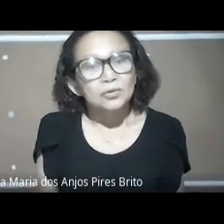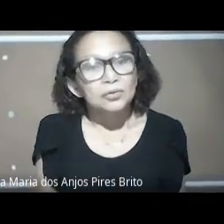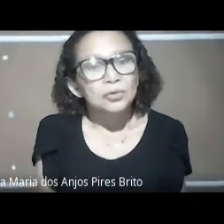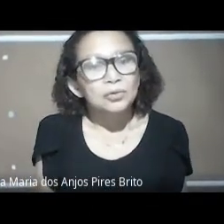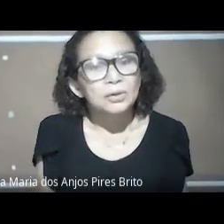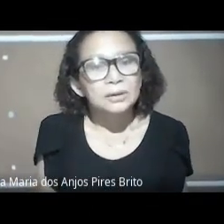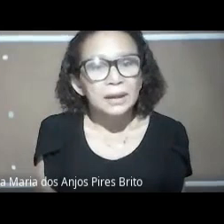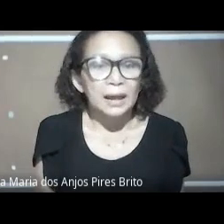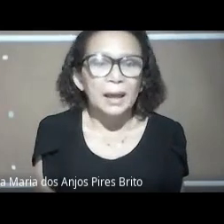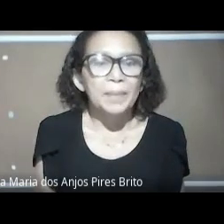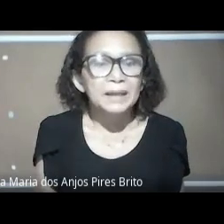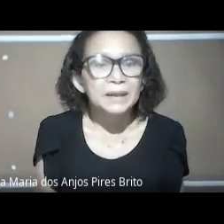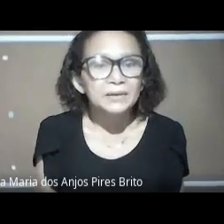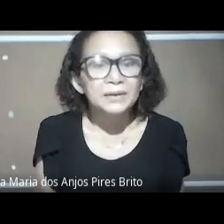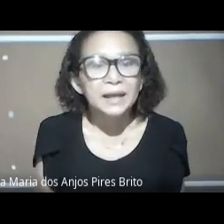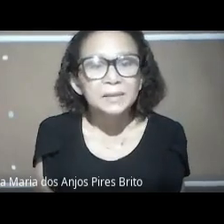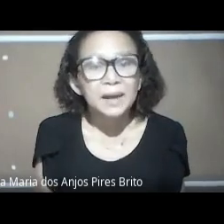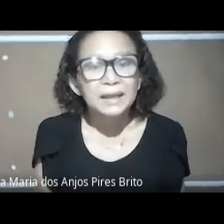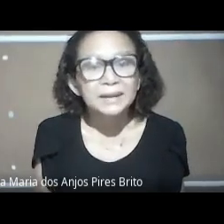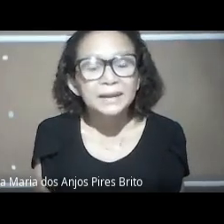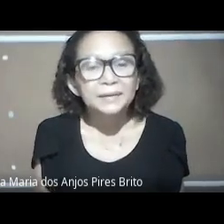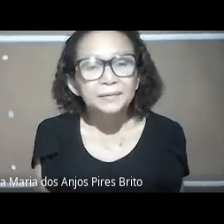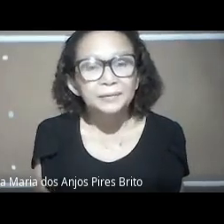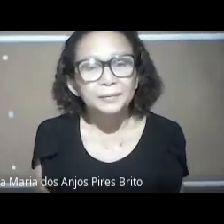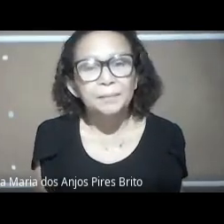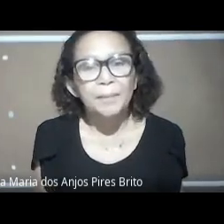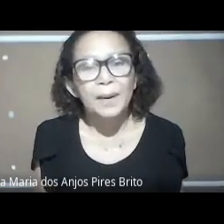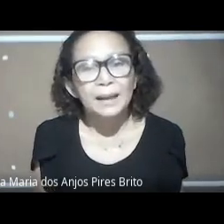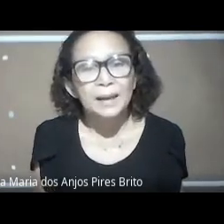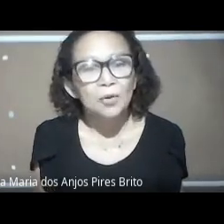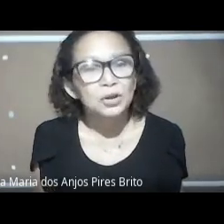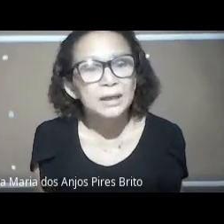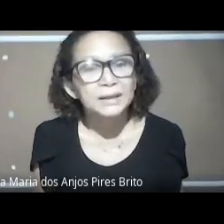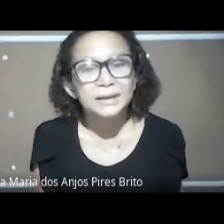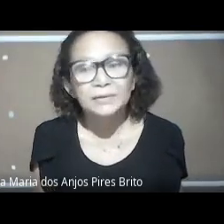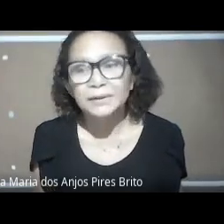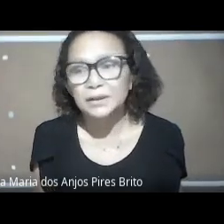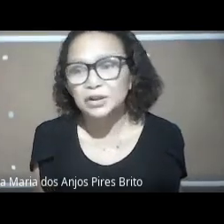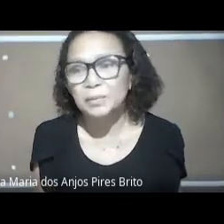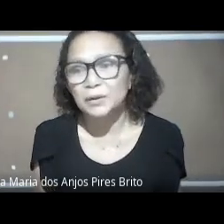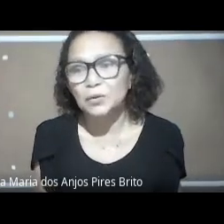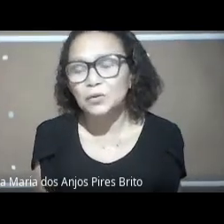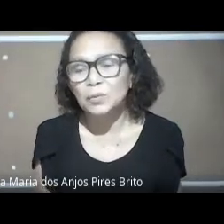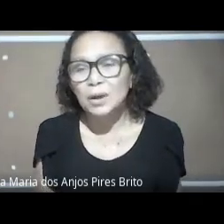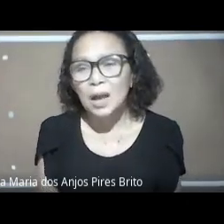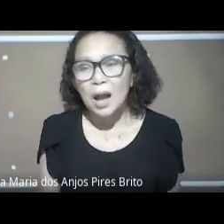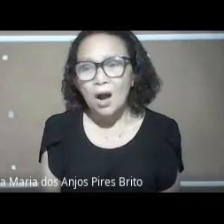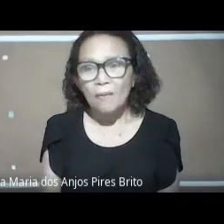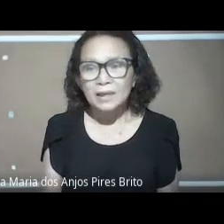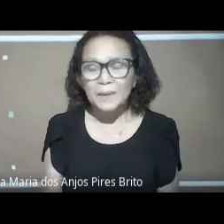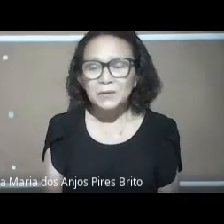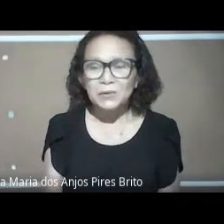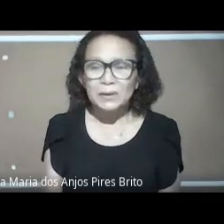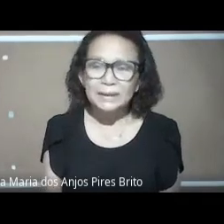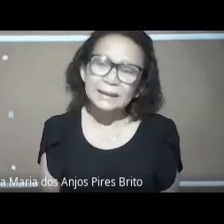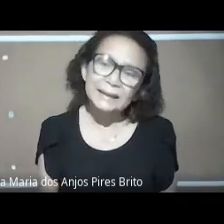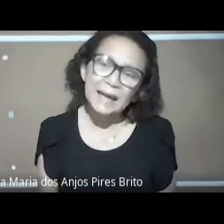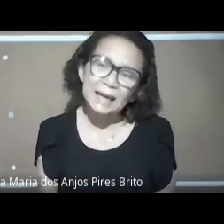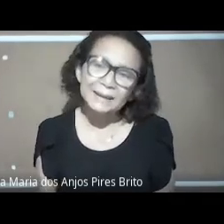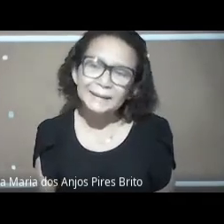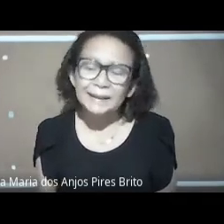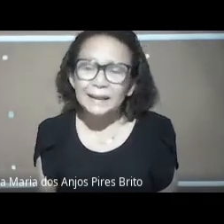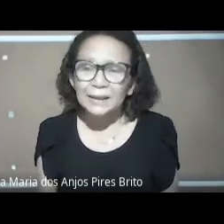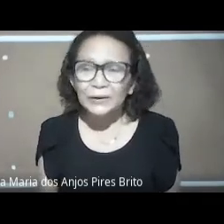Comunicação com os surdos, é preciso ser expressivo para demonstrar seus sentimentos. Algumas pessoas dizem